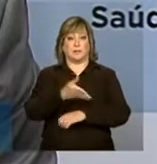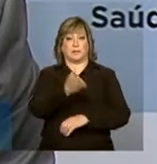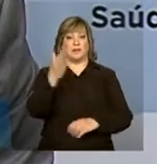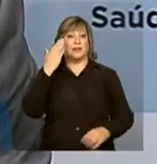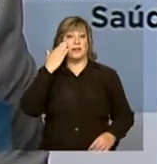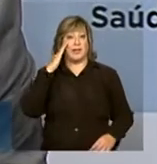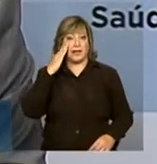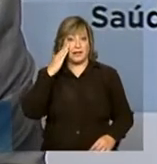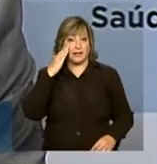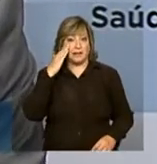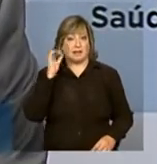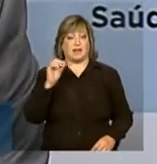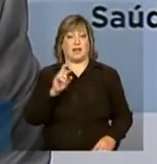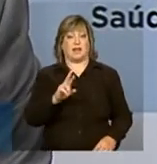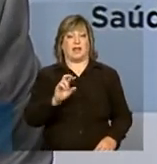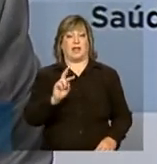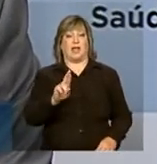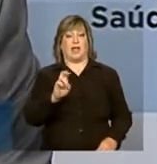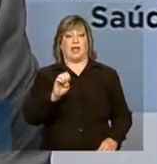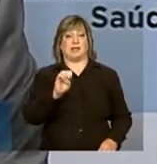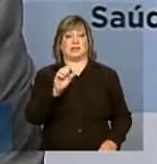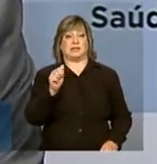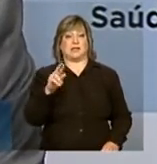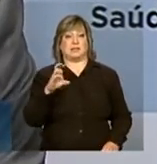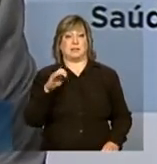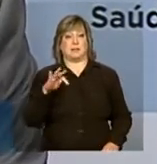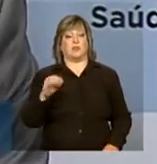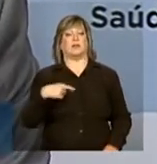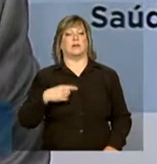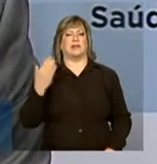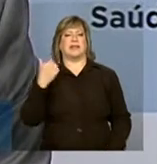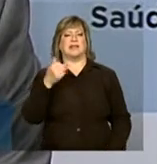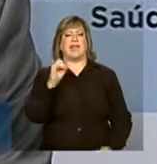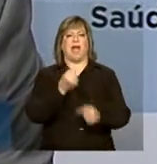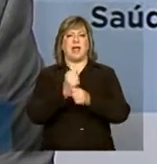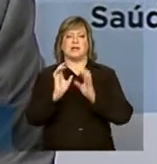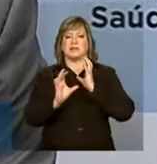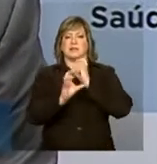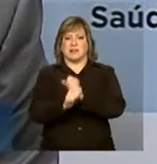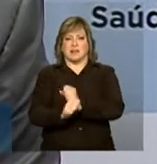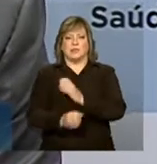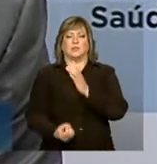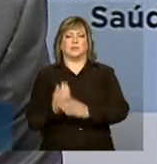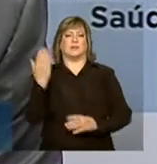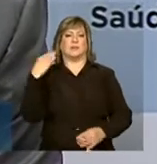uma ideia. Em 10 anos, desde a criação da ANS até